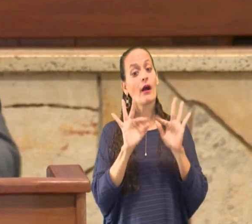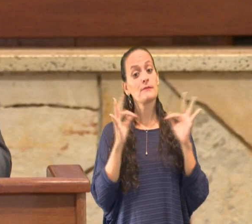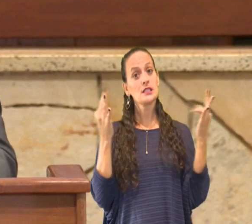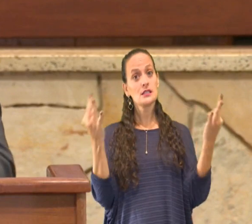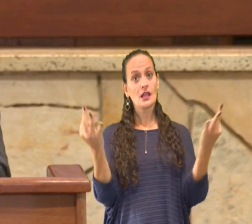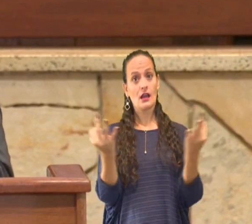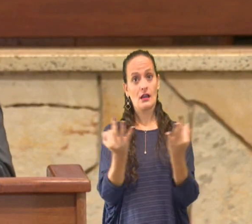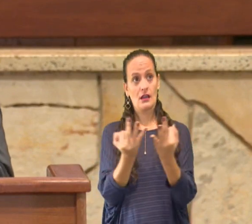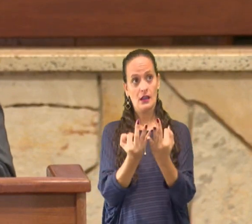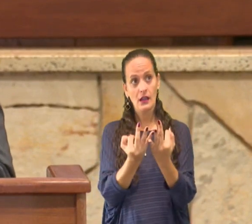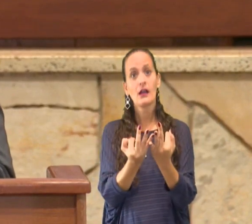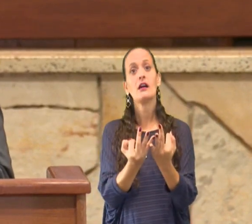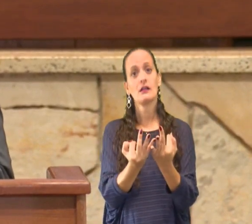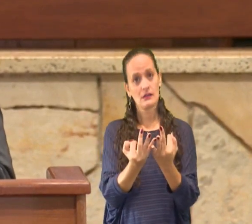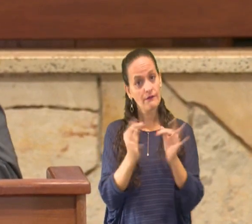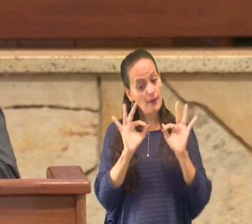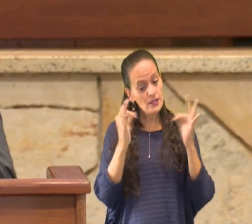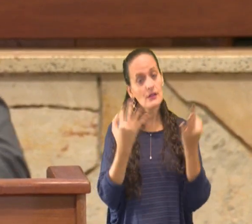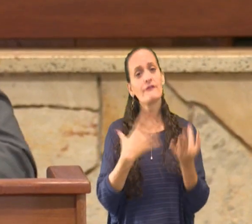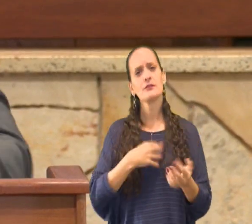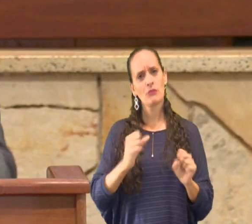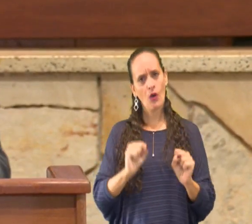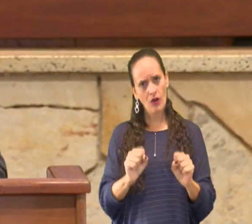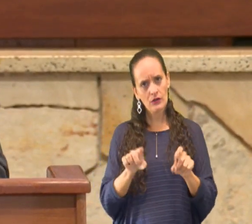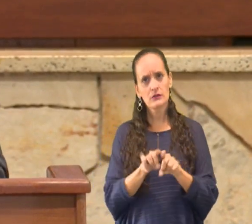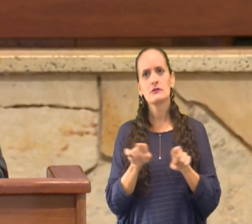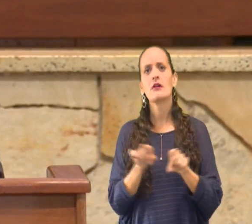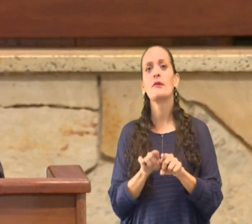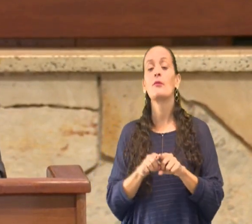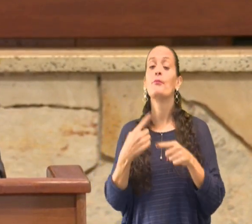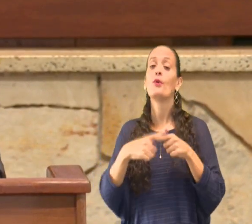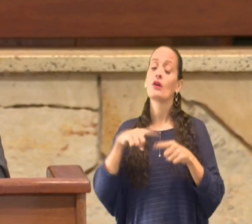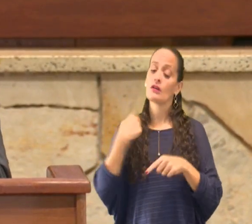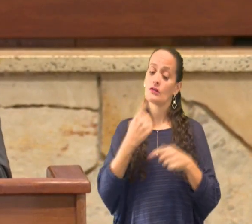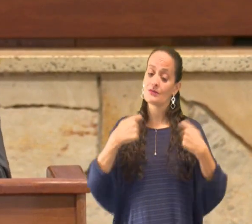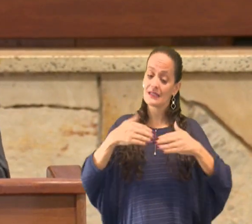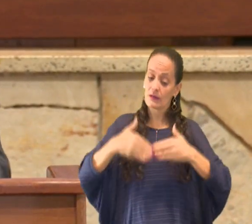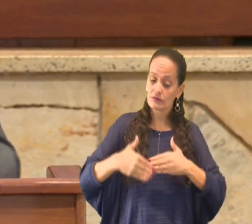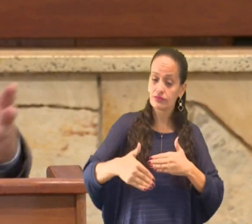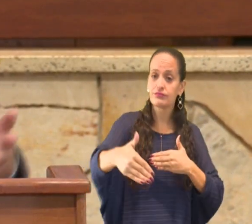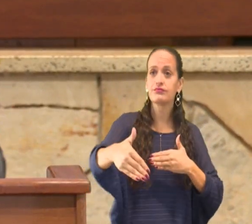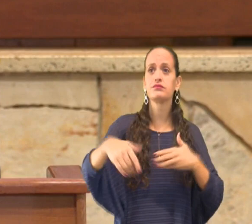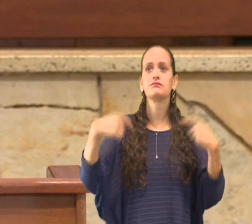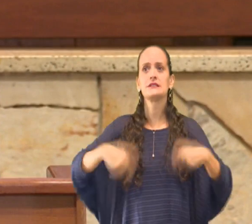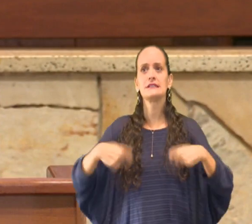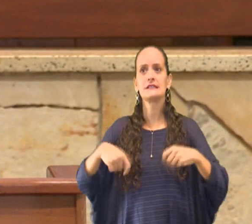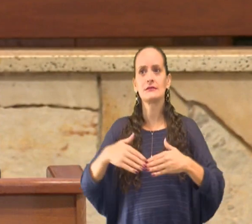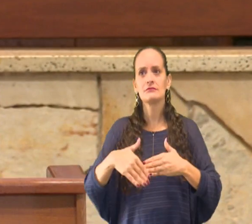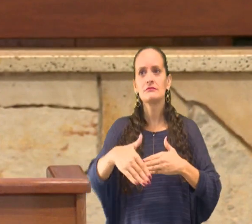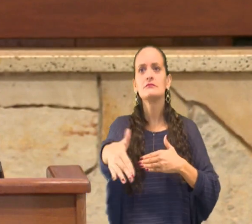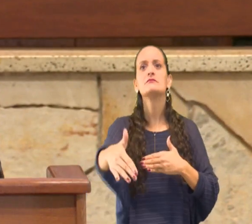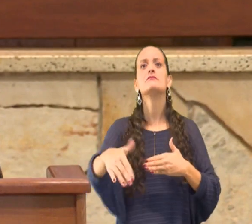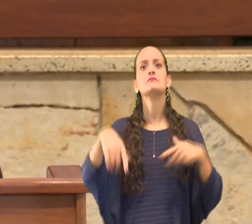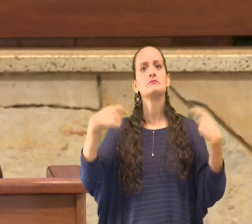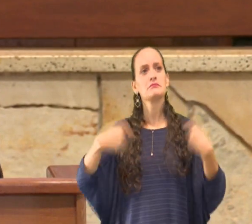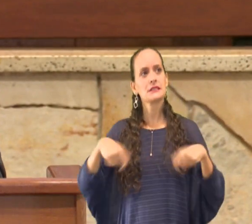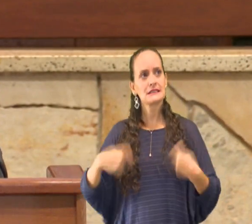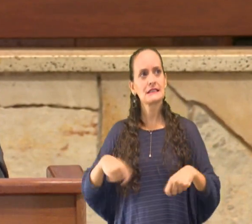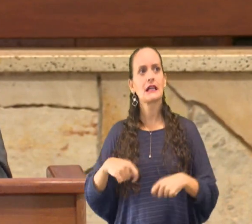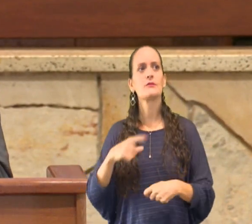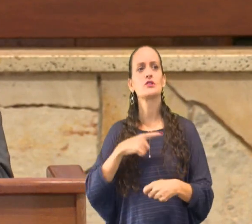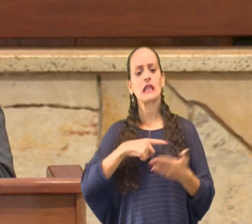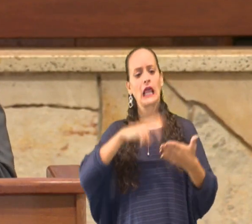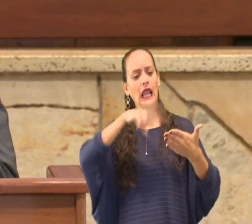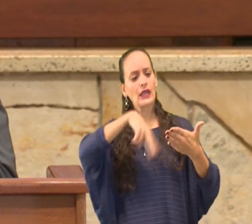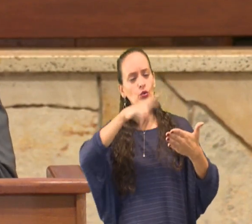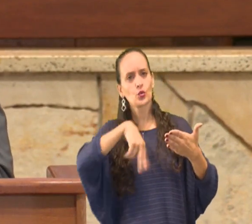então inúmeros temas, e nós precisamos avançar, precisamos nos cercar de literatura, da palavra de